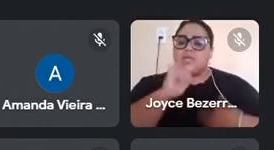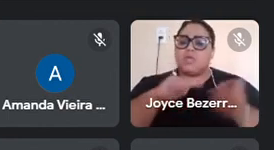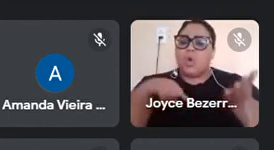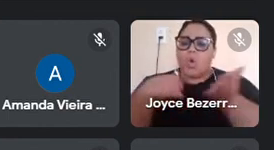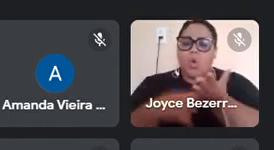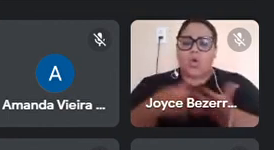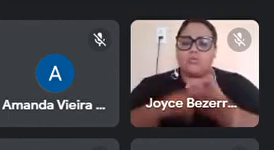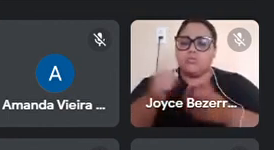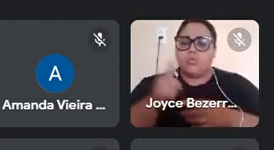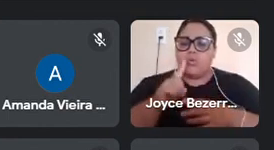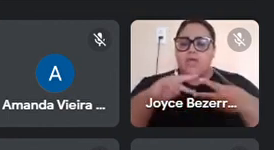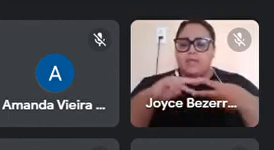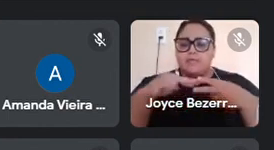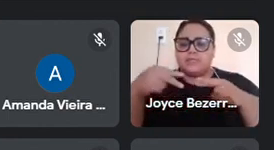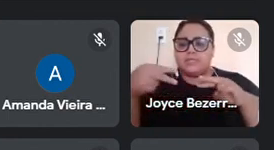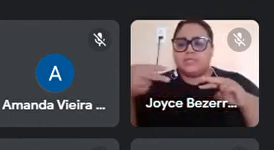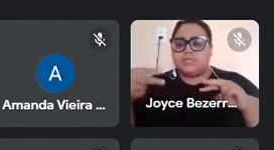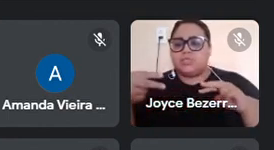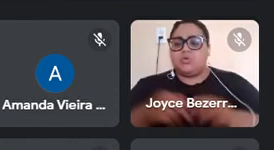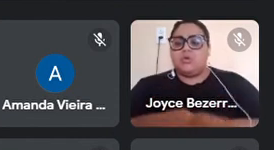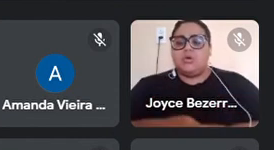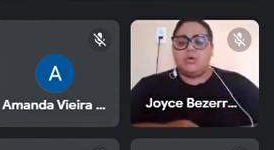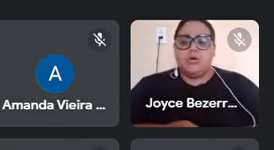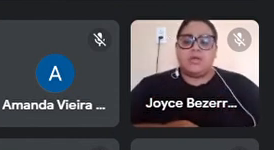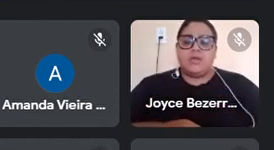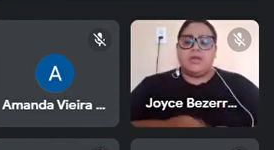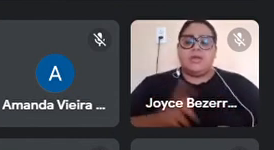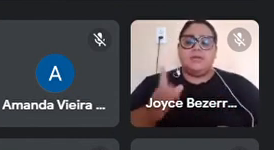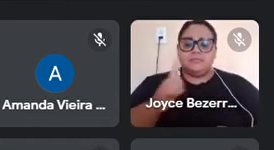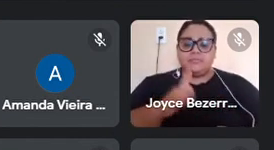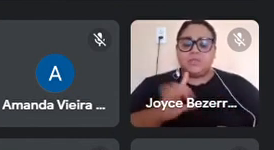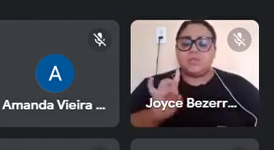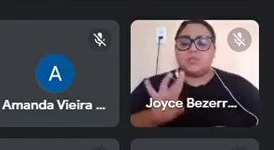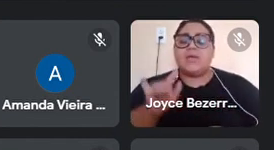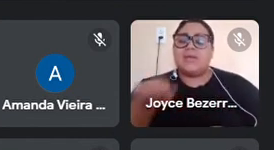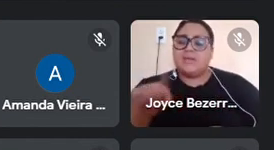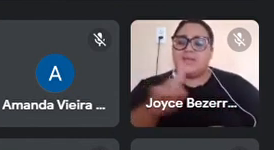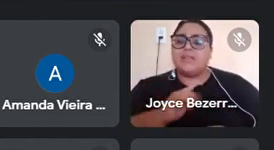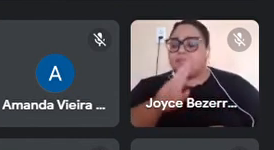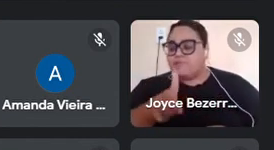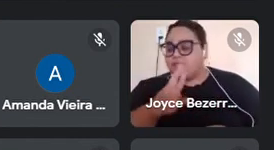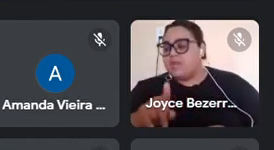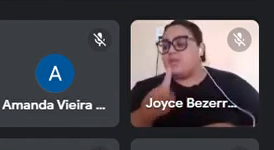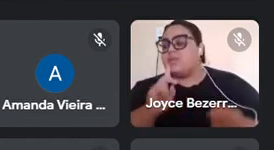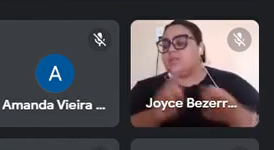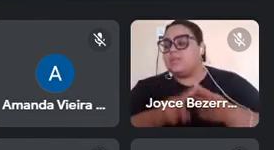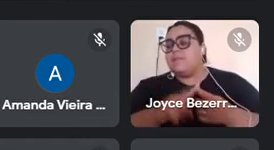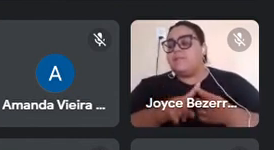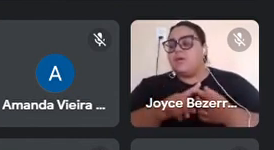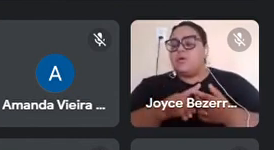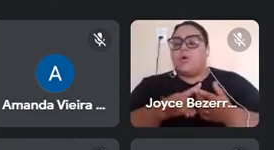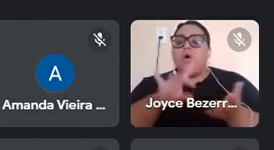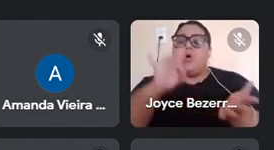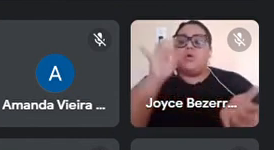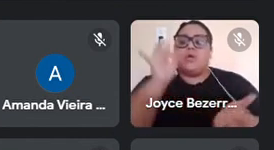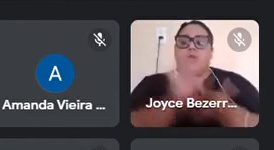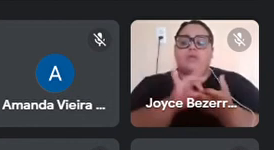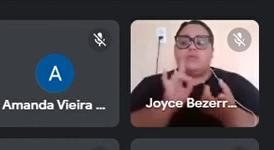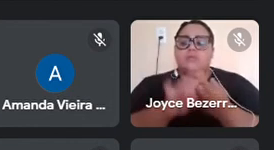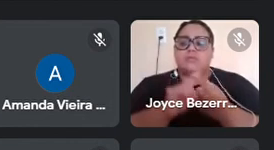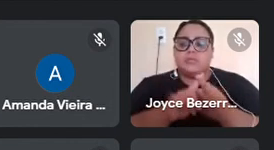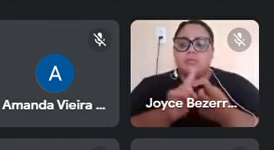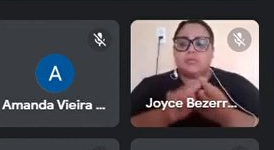DNA. Não existe uma pequena diferença, né? Ela, obviamente, ela também é altamente específica,